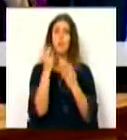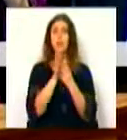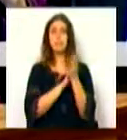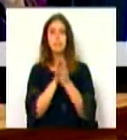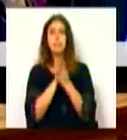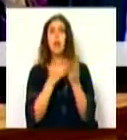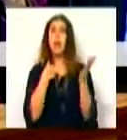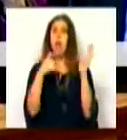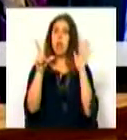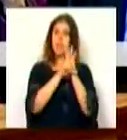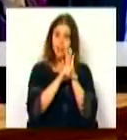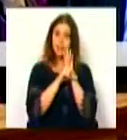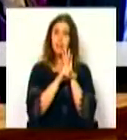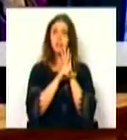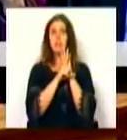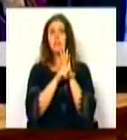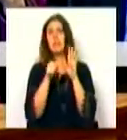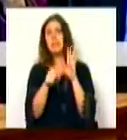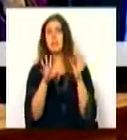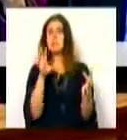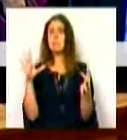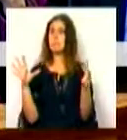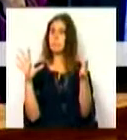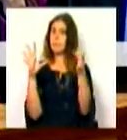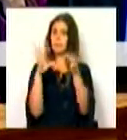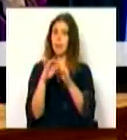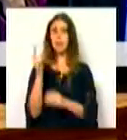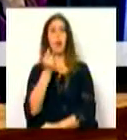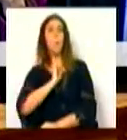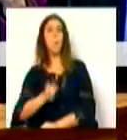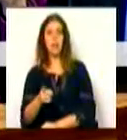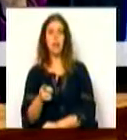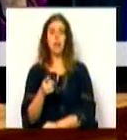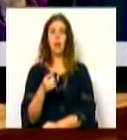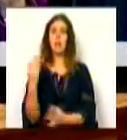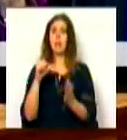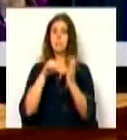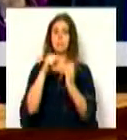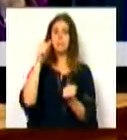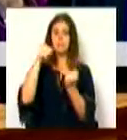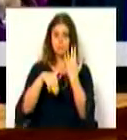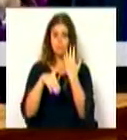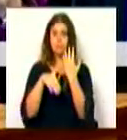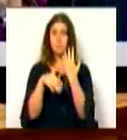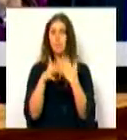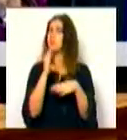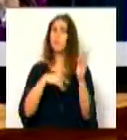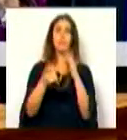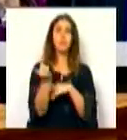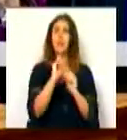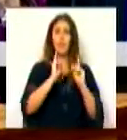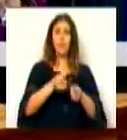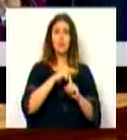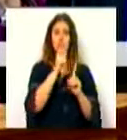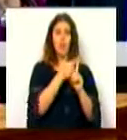através de lei, aquilo que irá correspondente e obrigar é que a descentralização não se faça no início